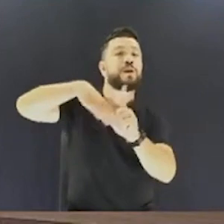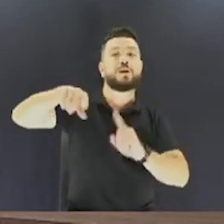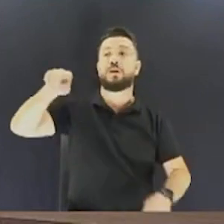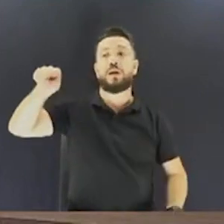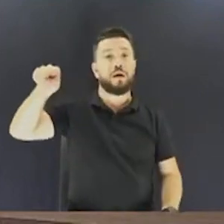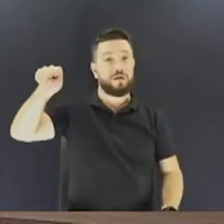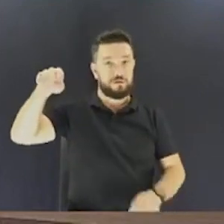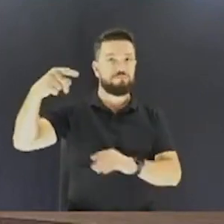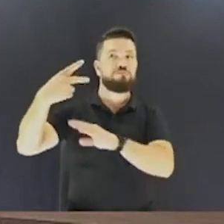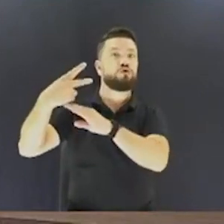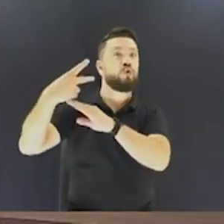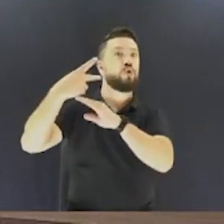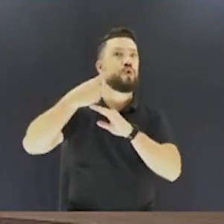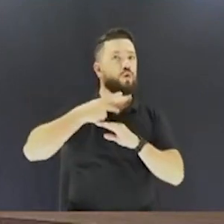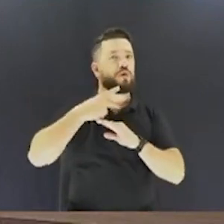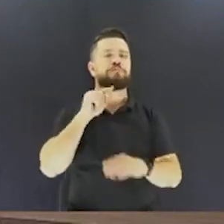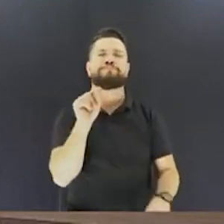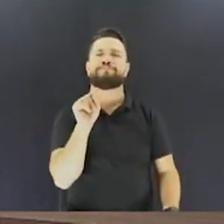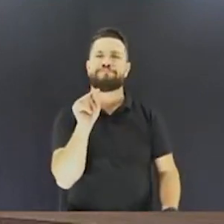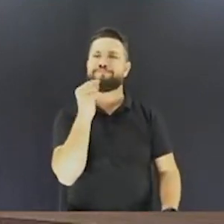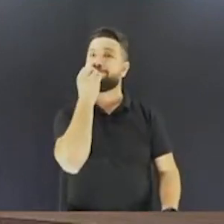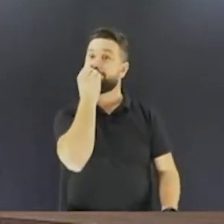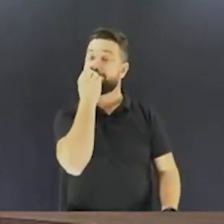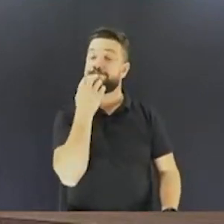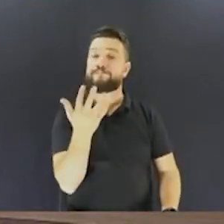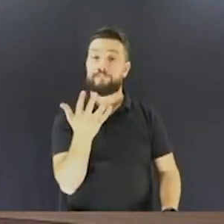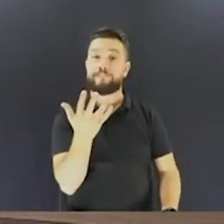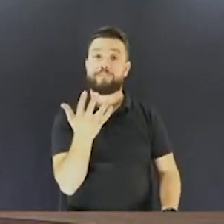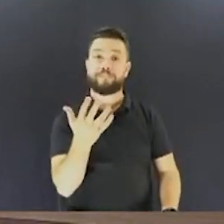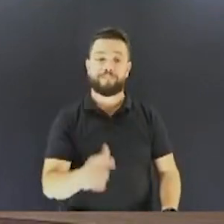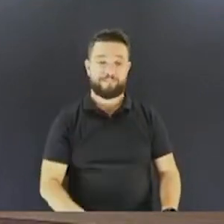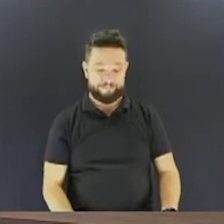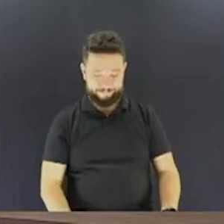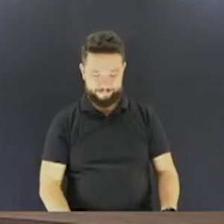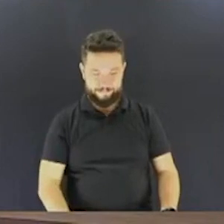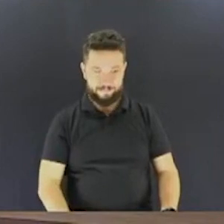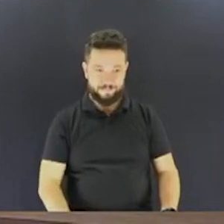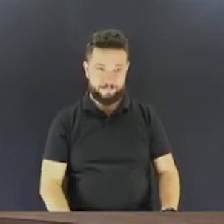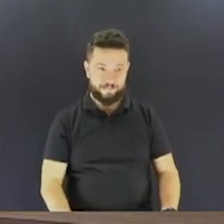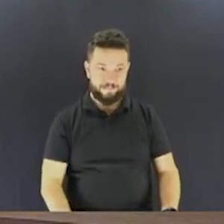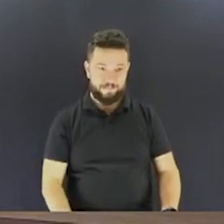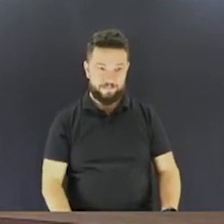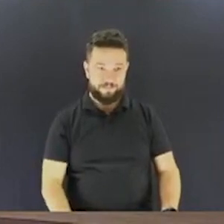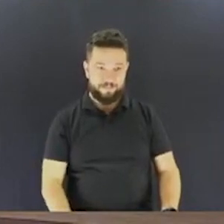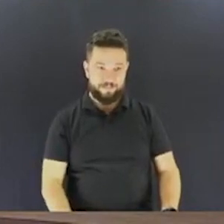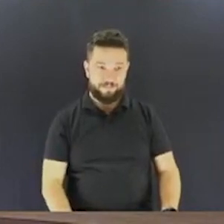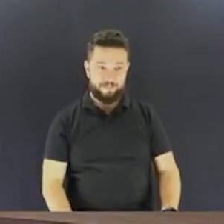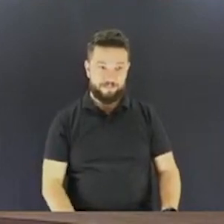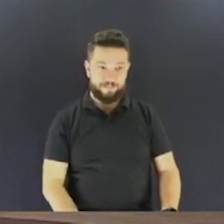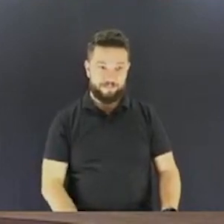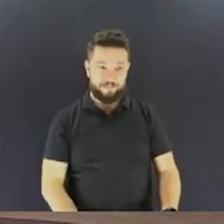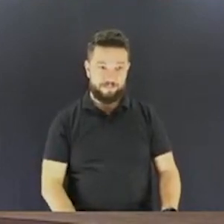como casa muito bem. Sociedade procura o político que ela elegeu, o representante que ela elegeu, e